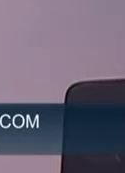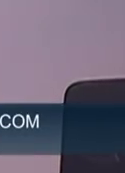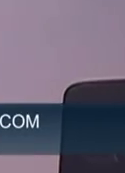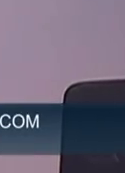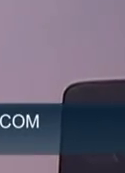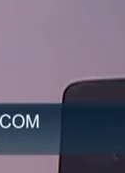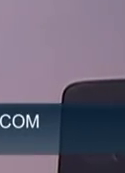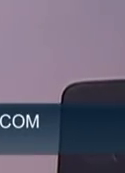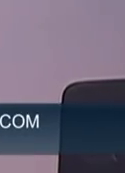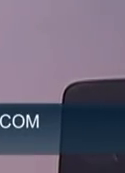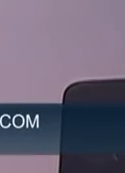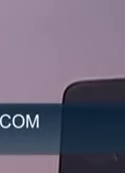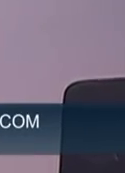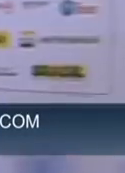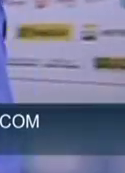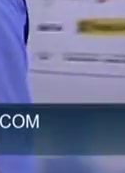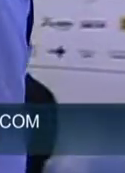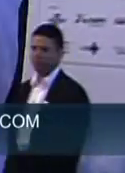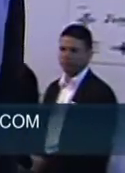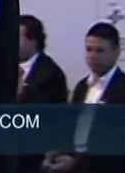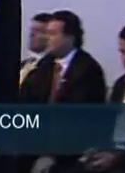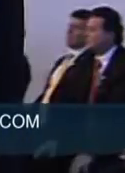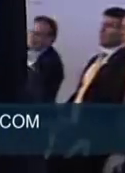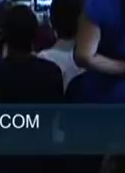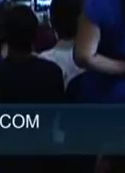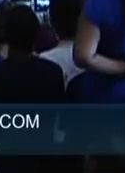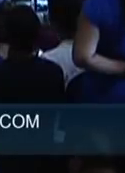Depois vamos passar para o Alex.